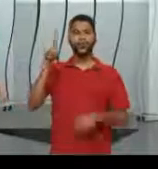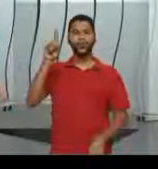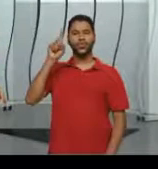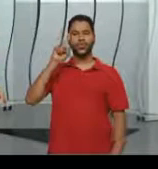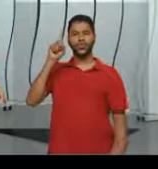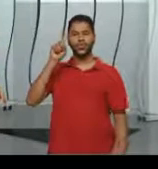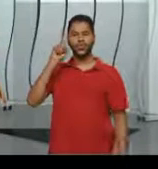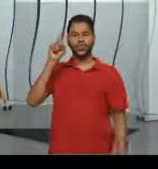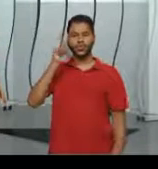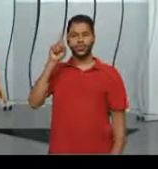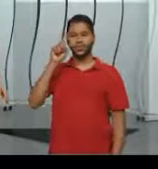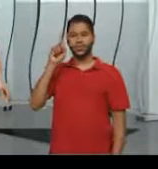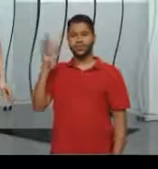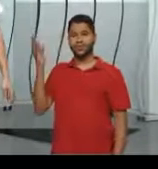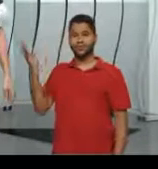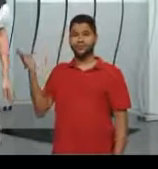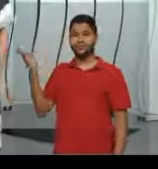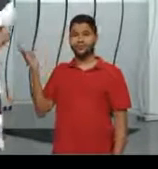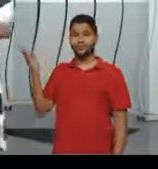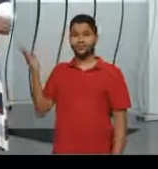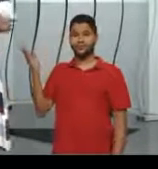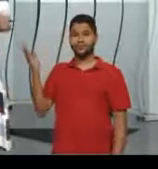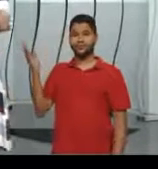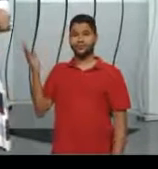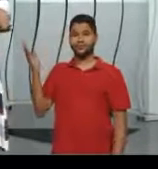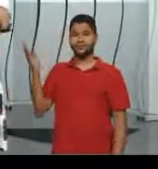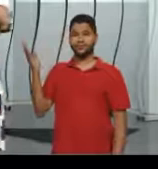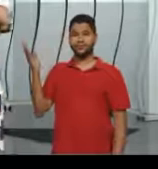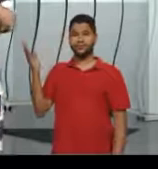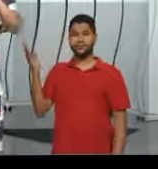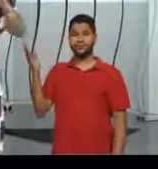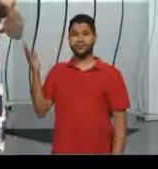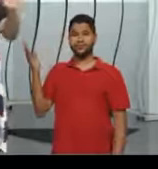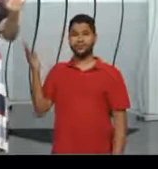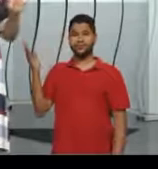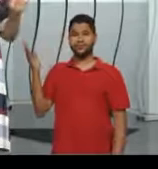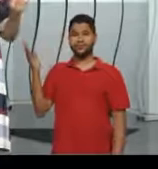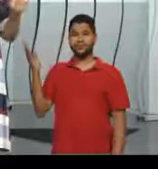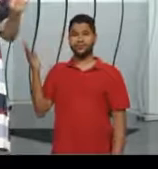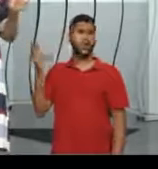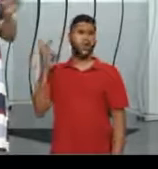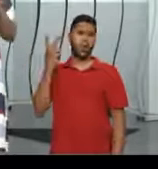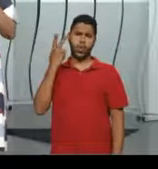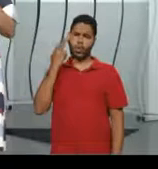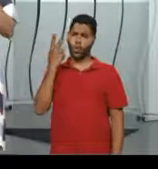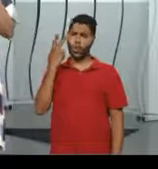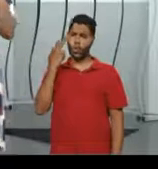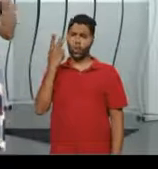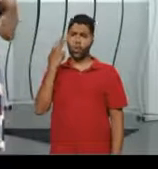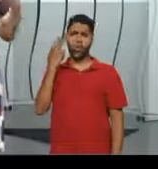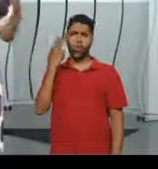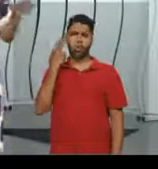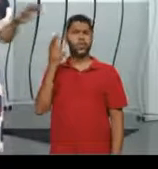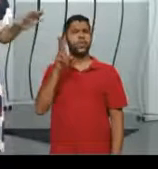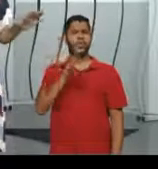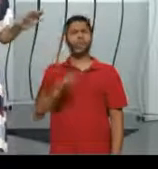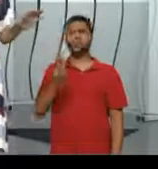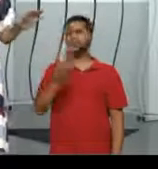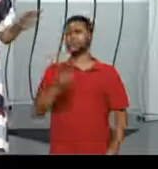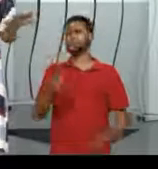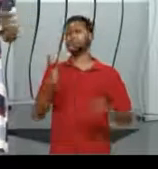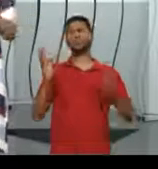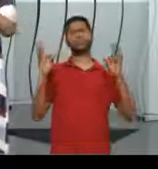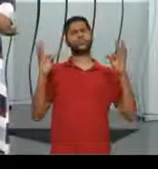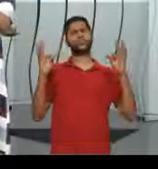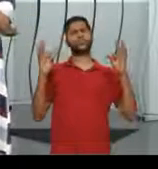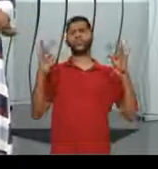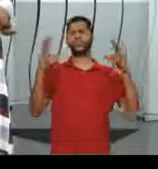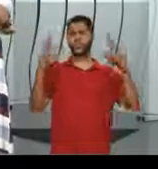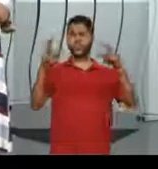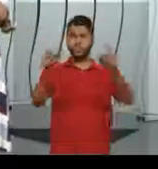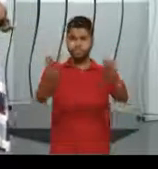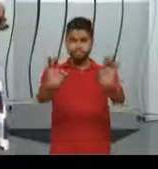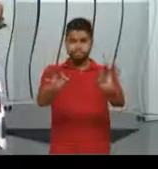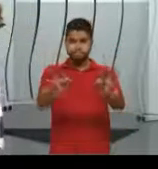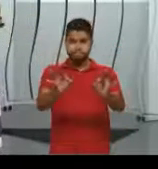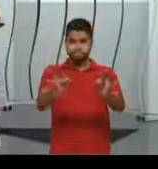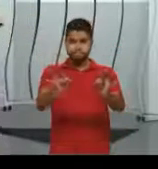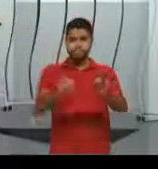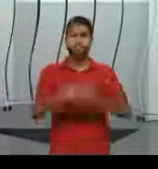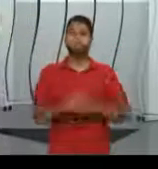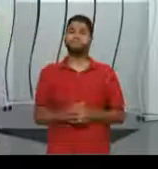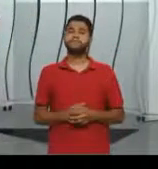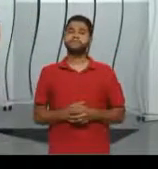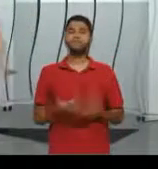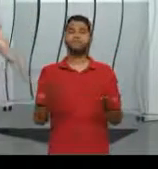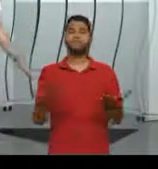dia. Esse objeto, ele é comum para o uso de todo mundo, certo?